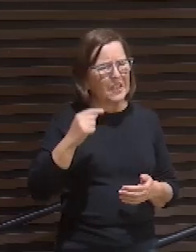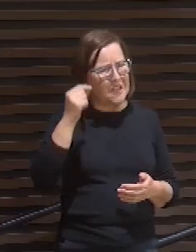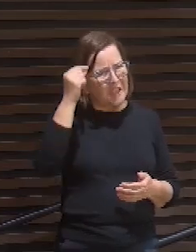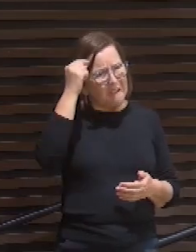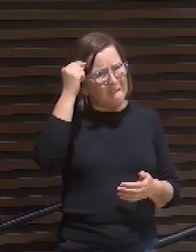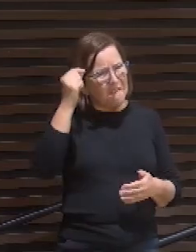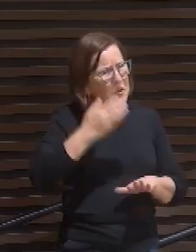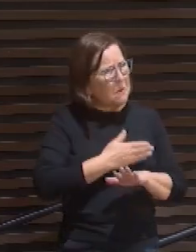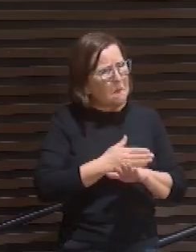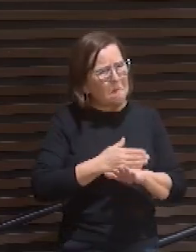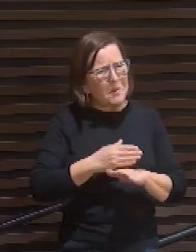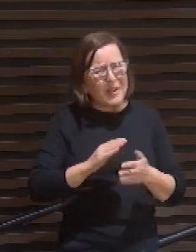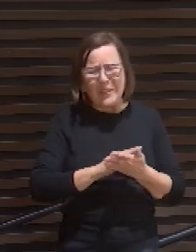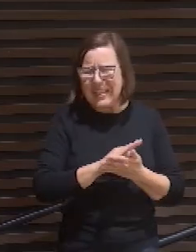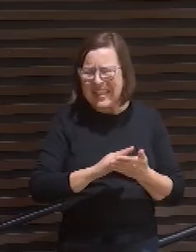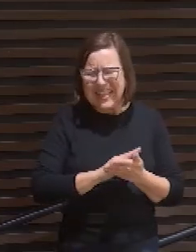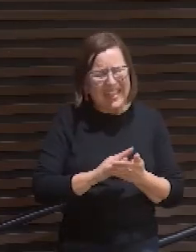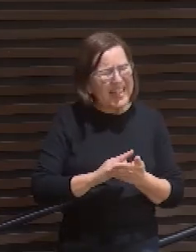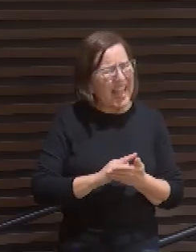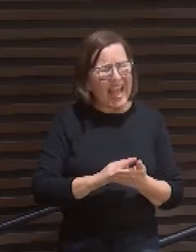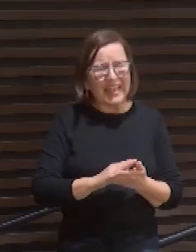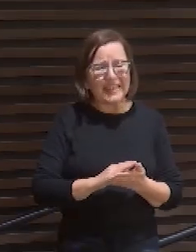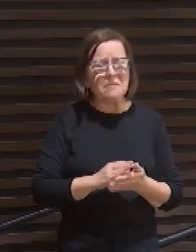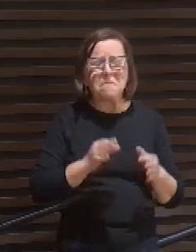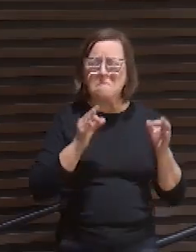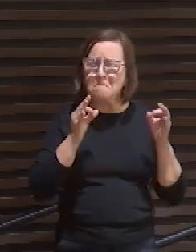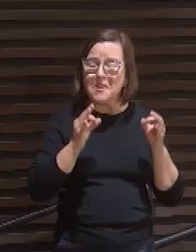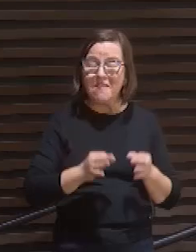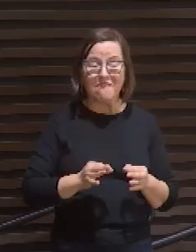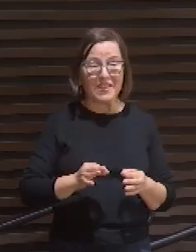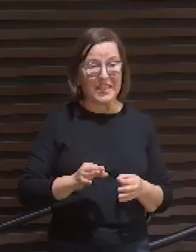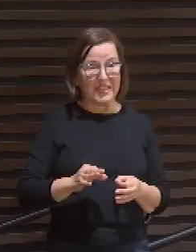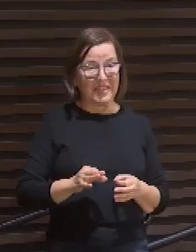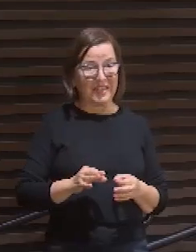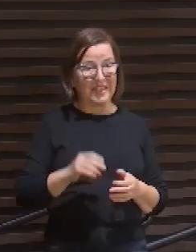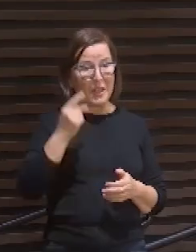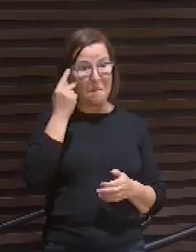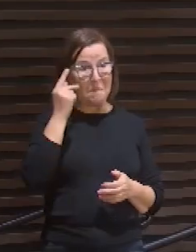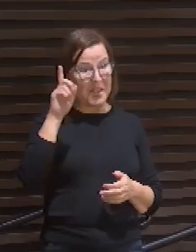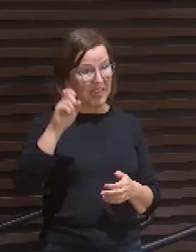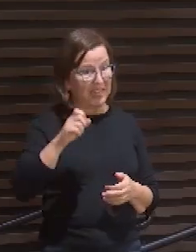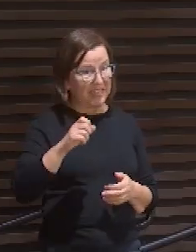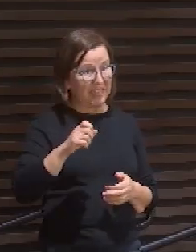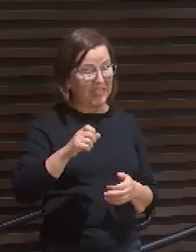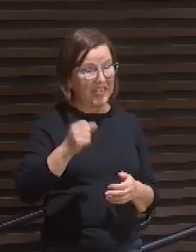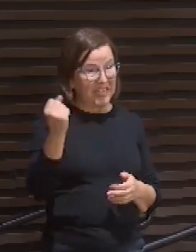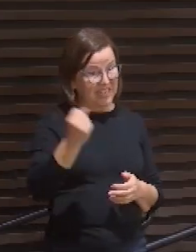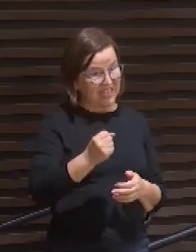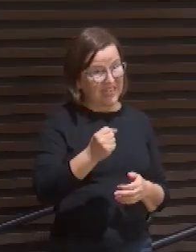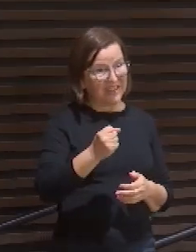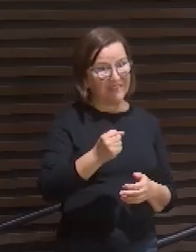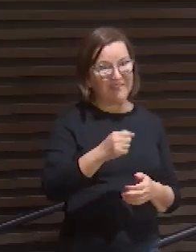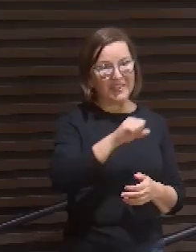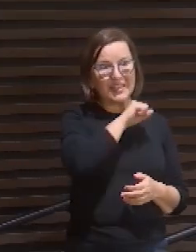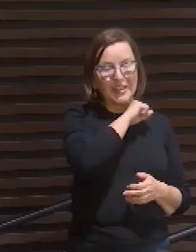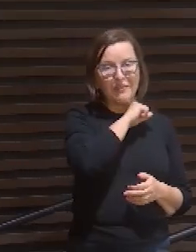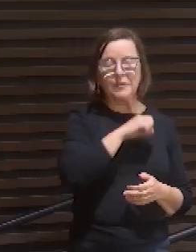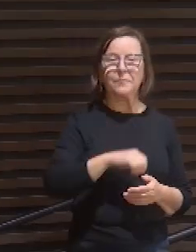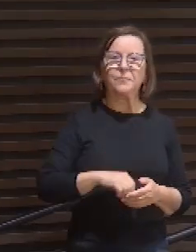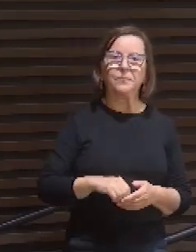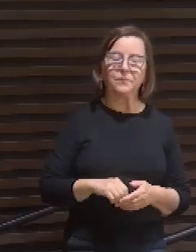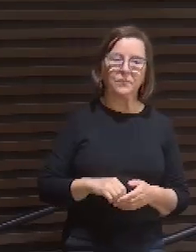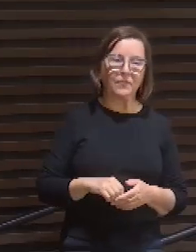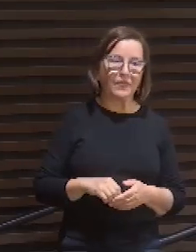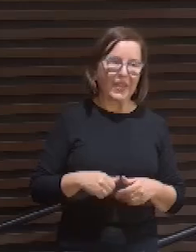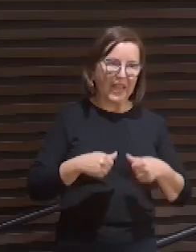Absolutamente perfeita para ser sacrificada. A história das novilhas vermelhas, desde Números